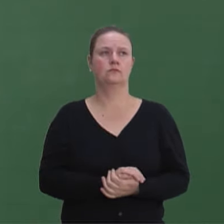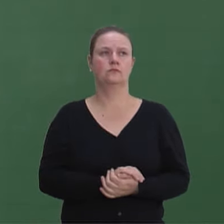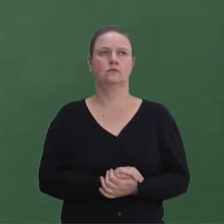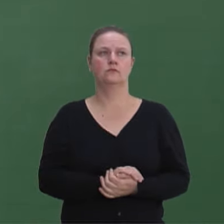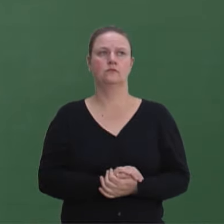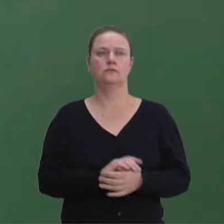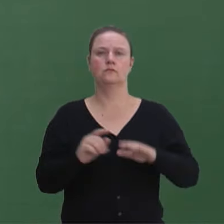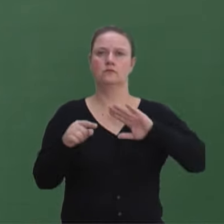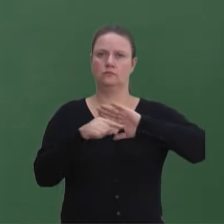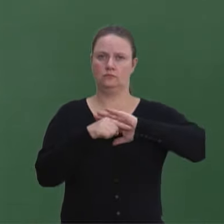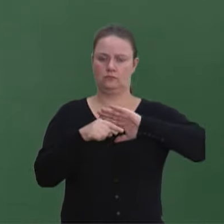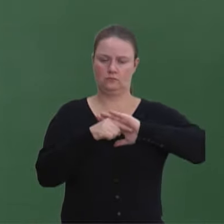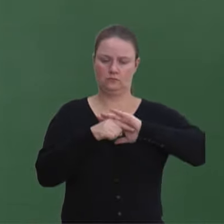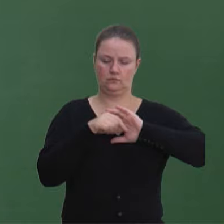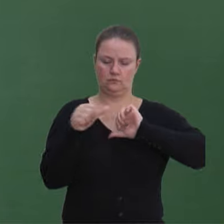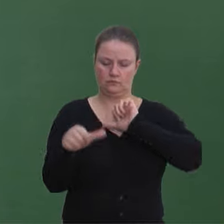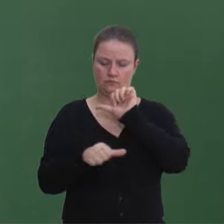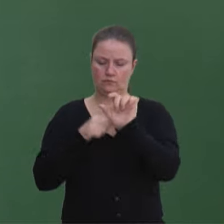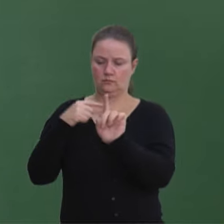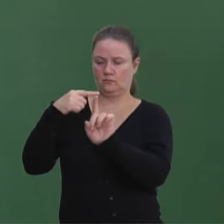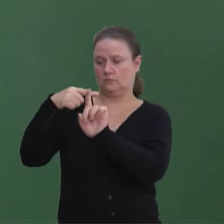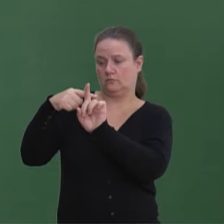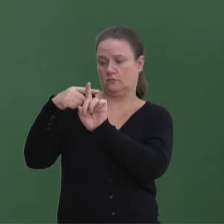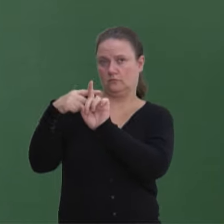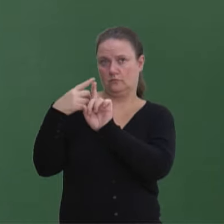passar mais 1, correto?